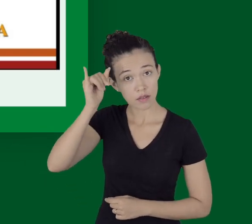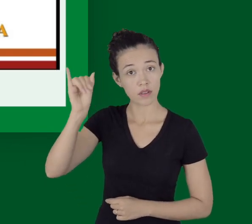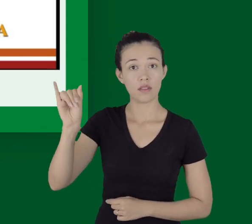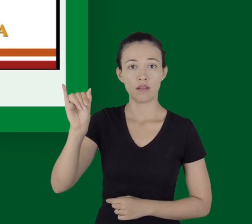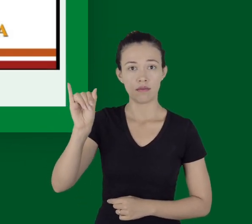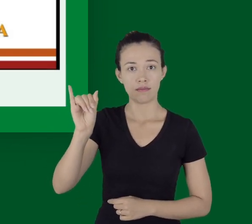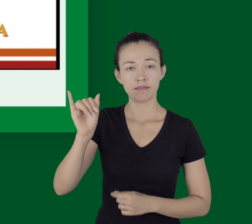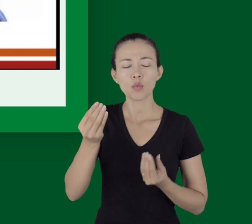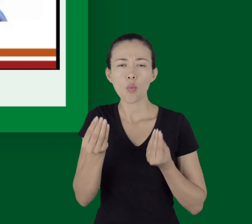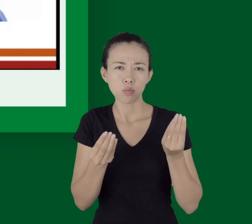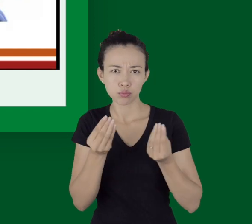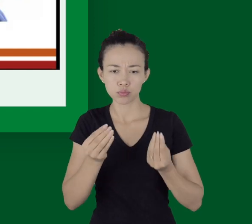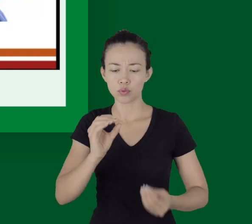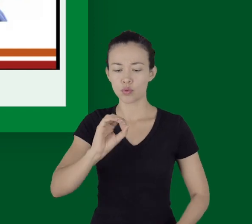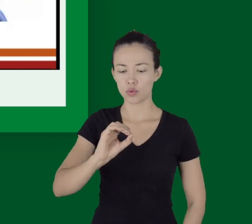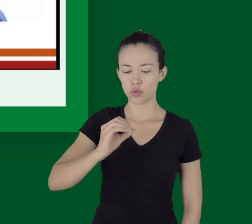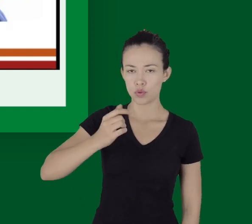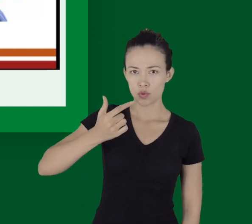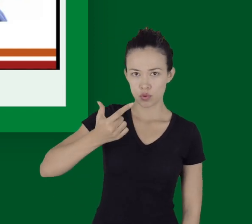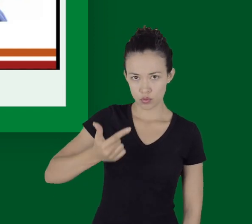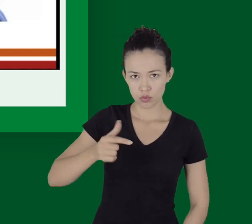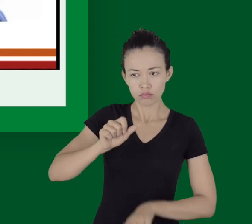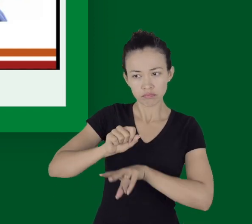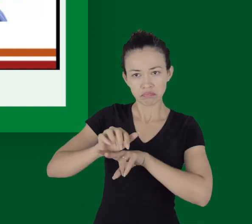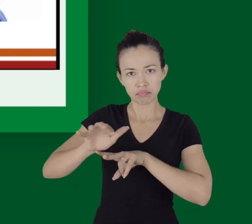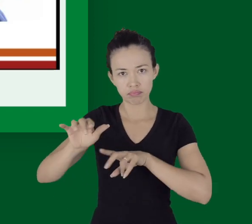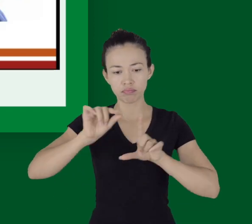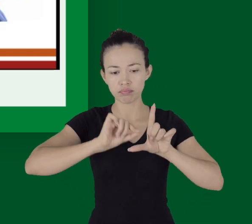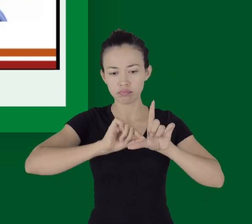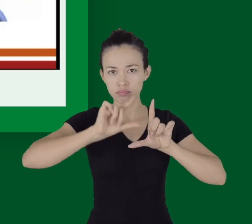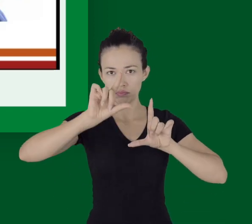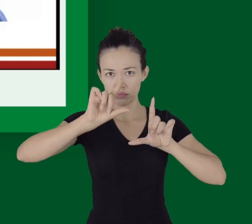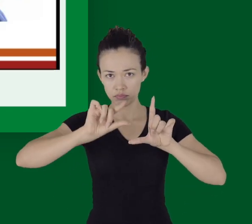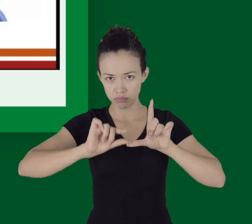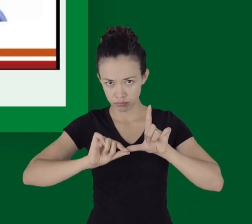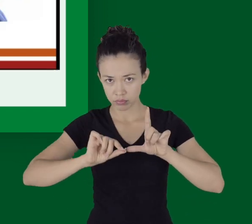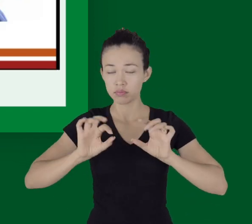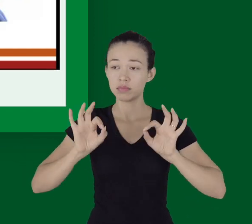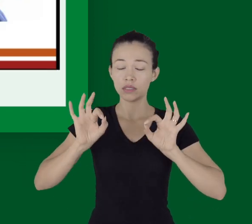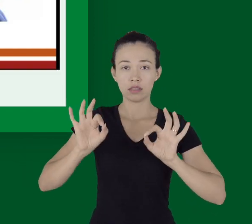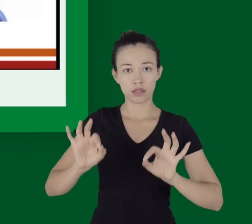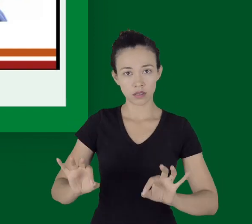é um processo isquêmico do tecido. Como